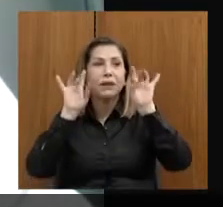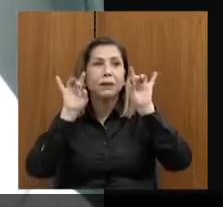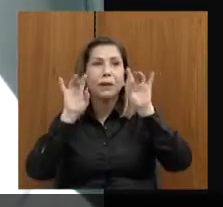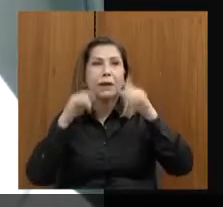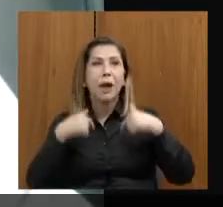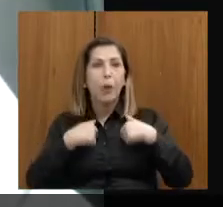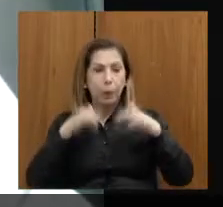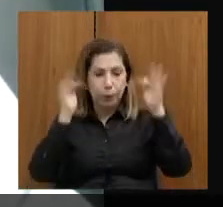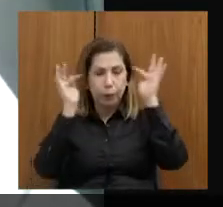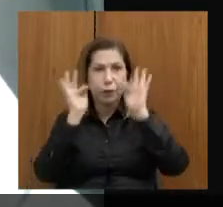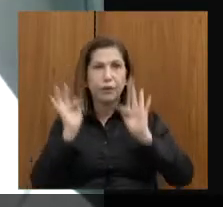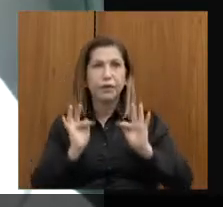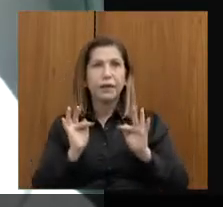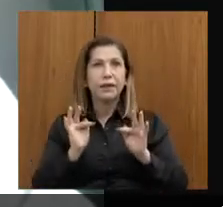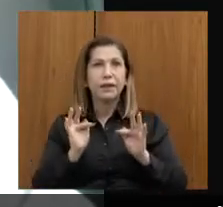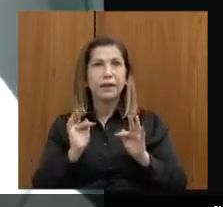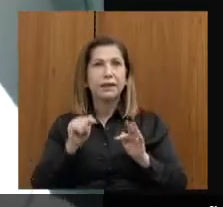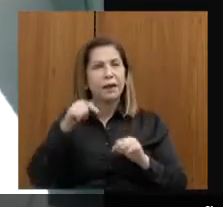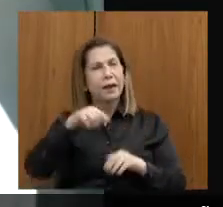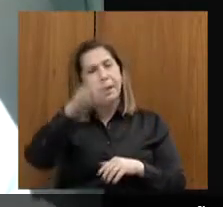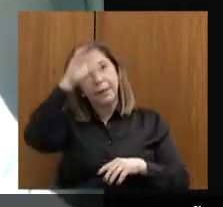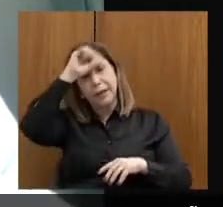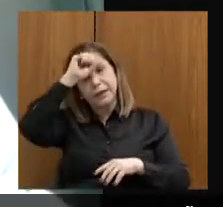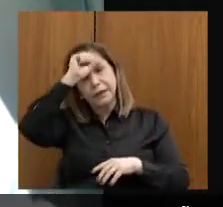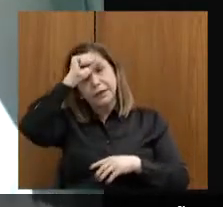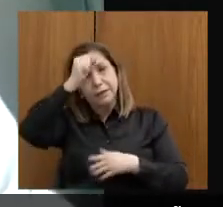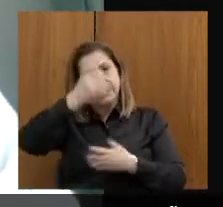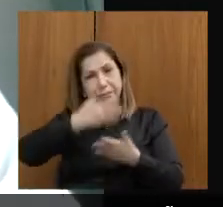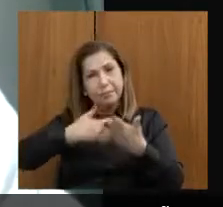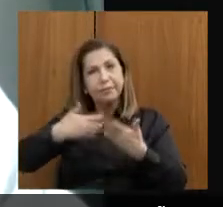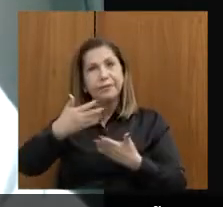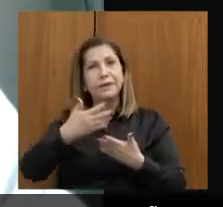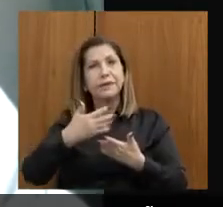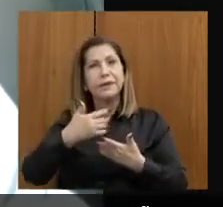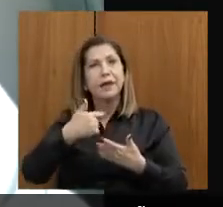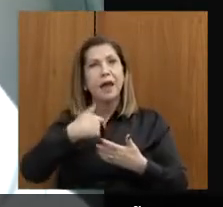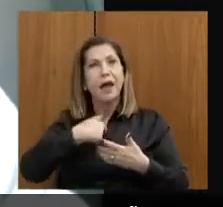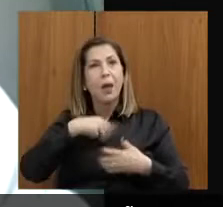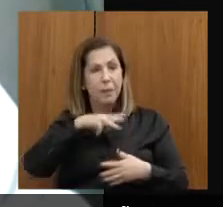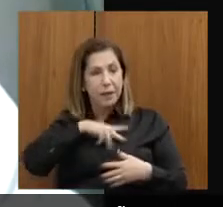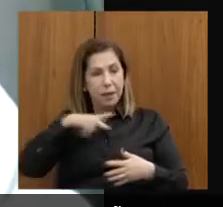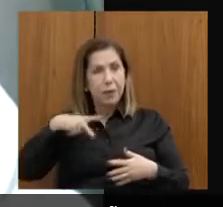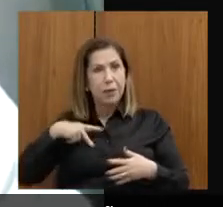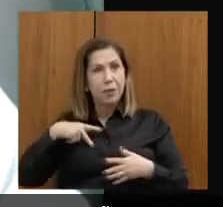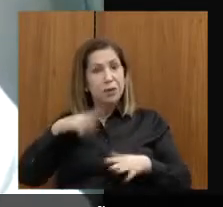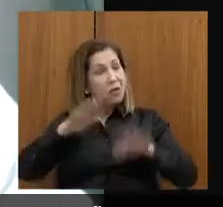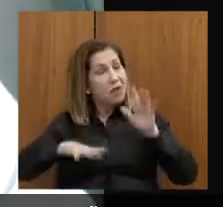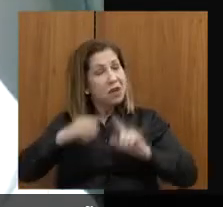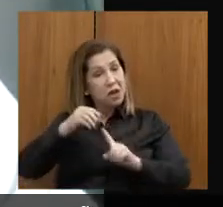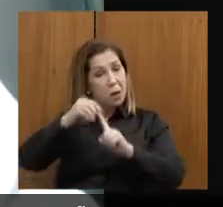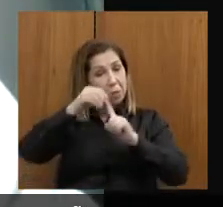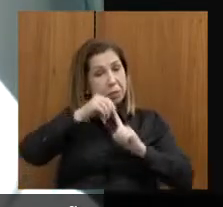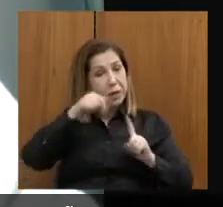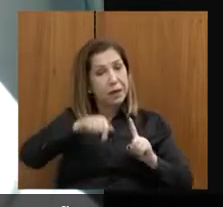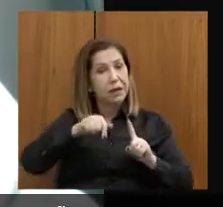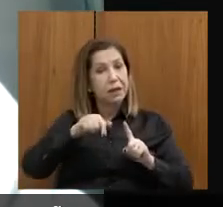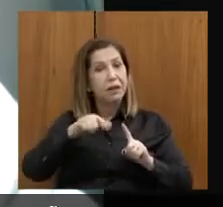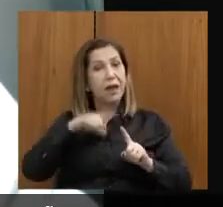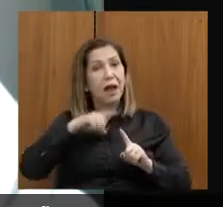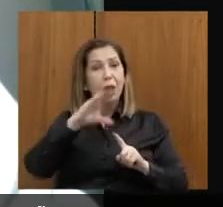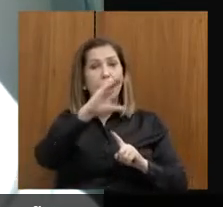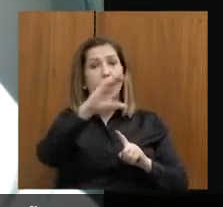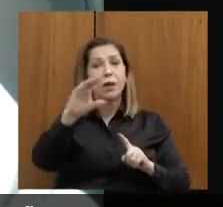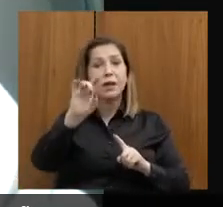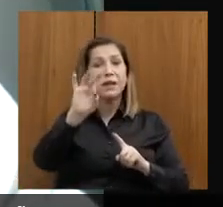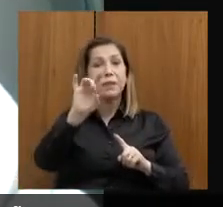é tô muito feliz por sorrir aprendi demais para me deu não fosse a pessoa do século país indicada para tá aqui nós temos uma Coordenadoria específica